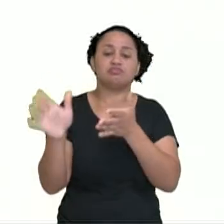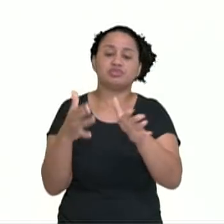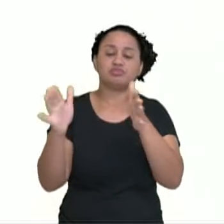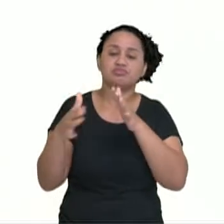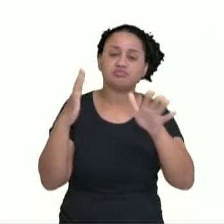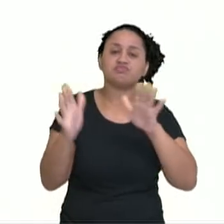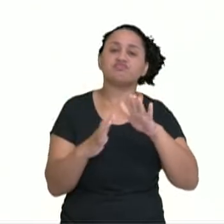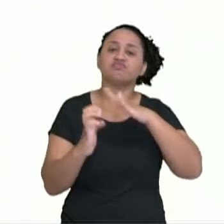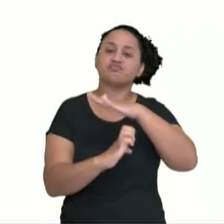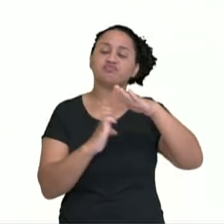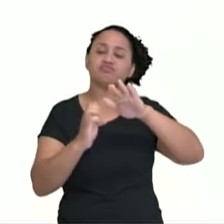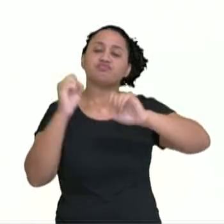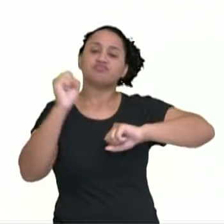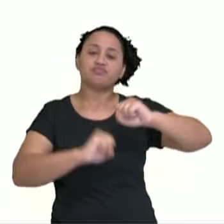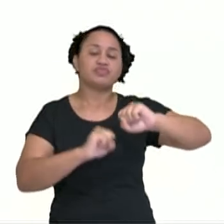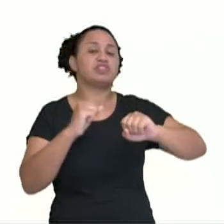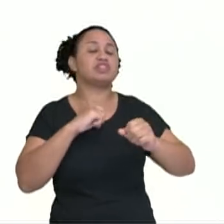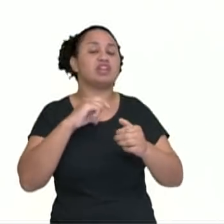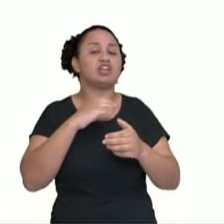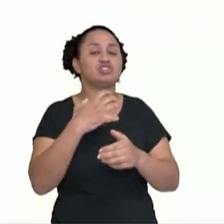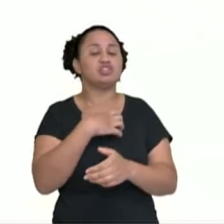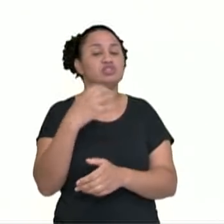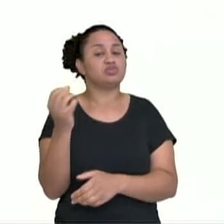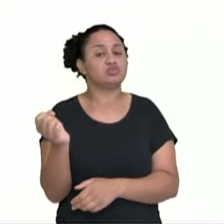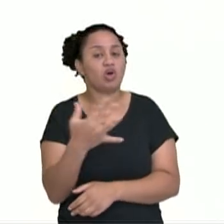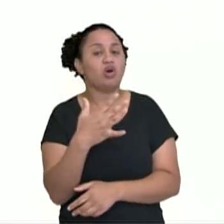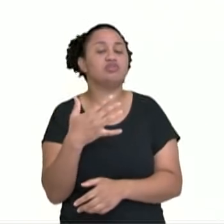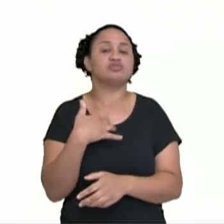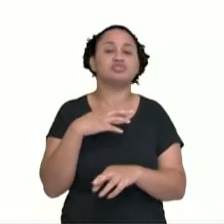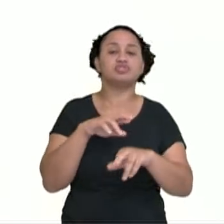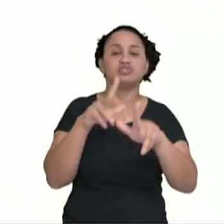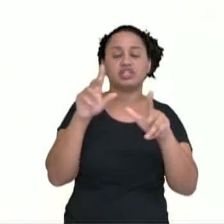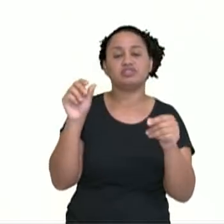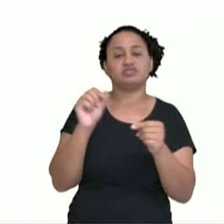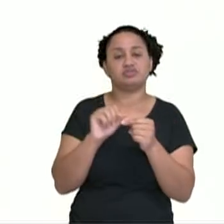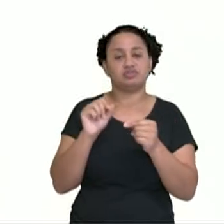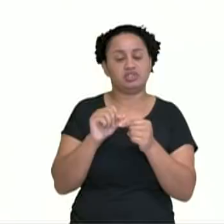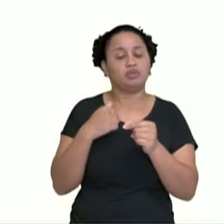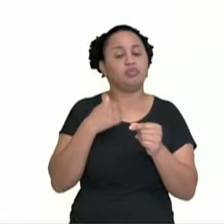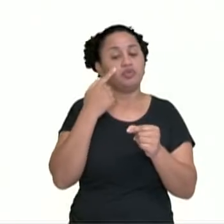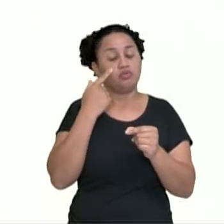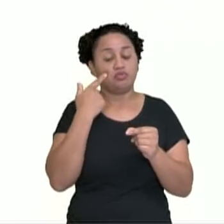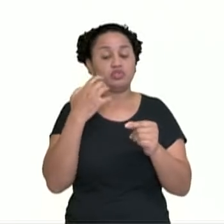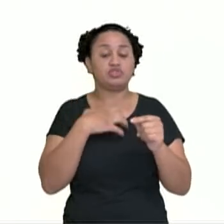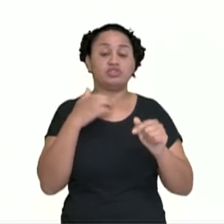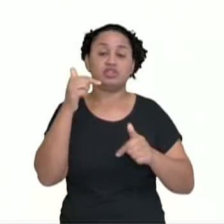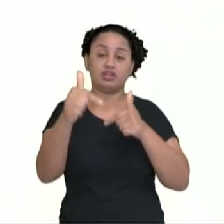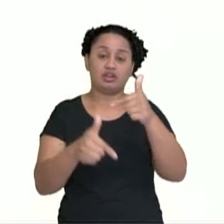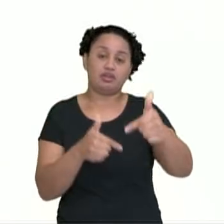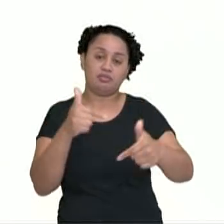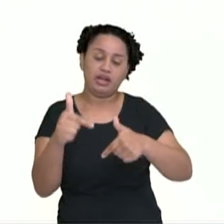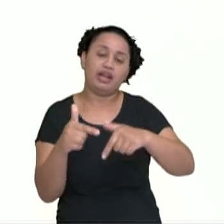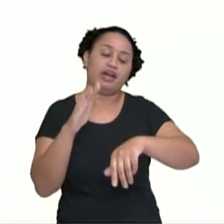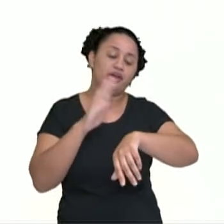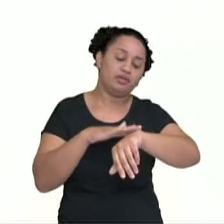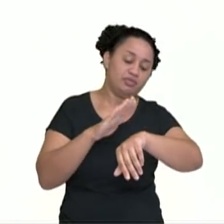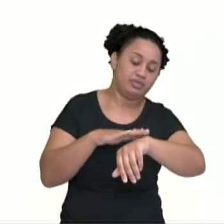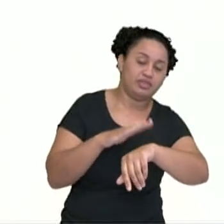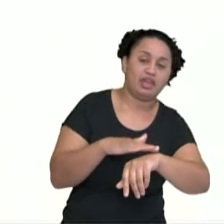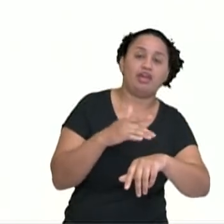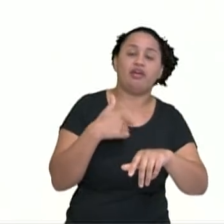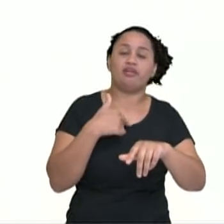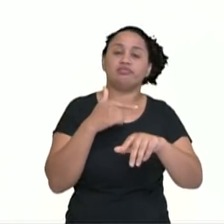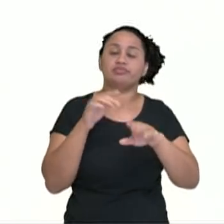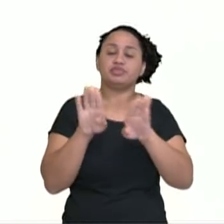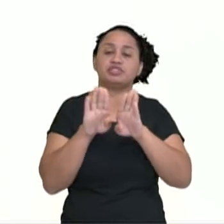vai ganhando novas maneiras de ser feita. A gente vai ver que a maneira de se trabalhar, a contagem do tempo, o modo